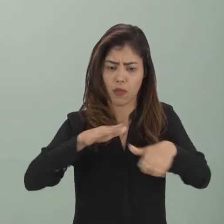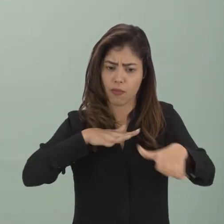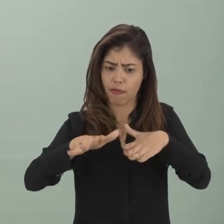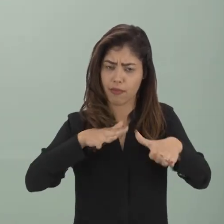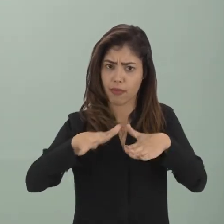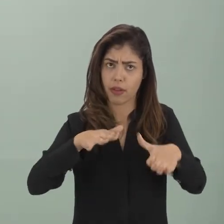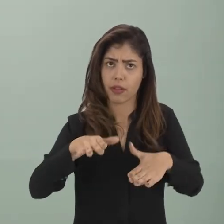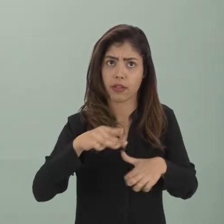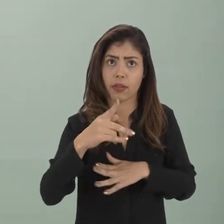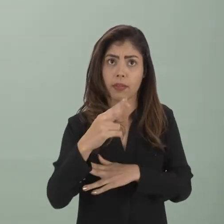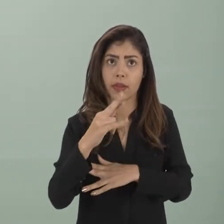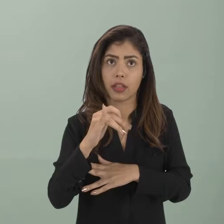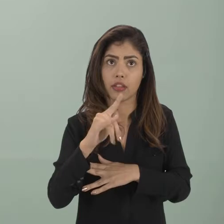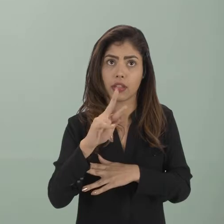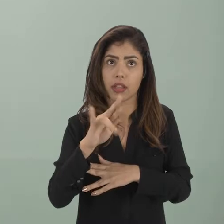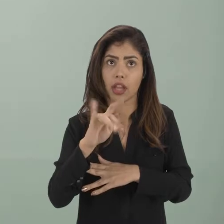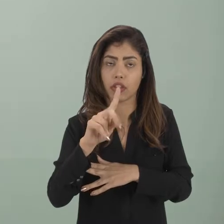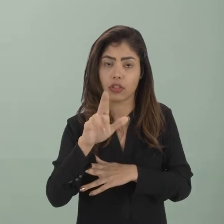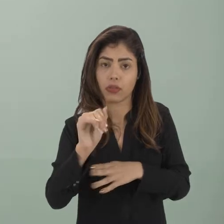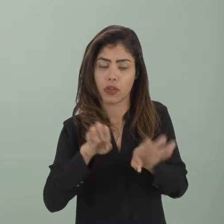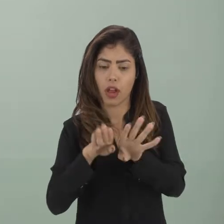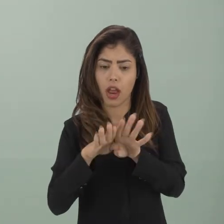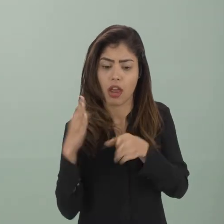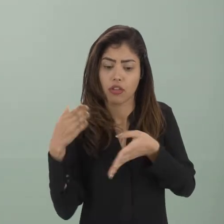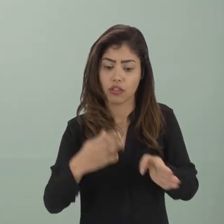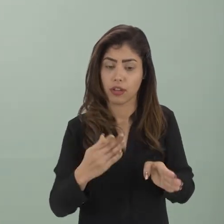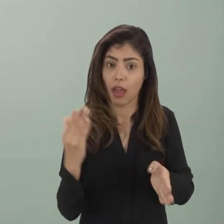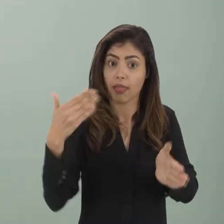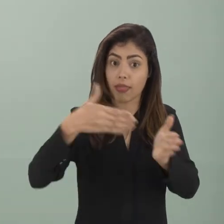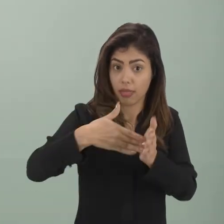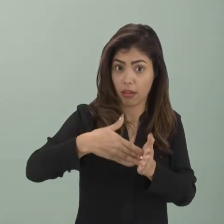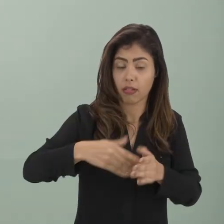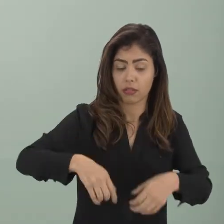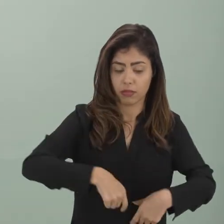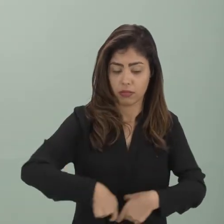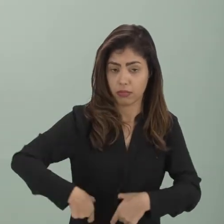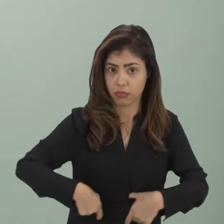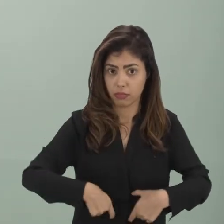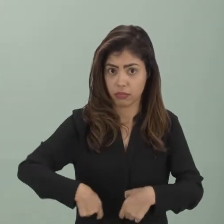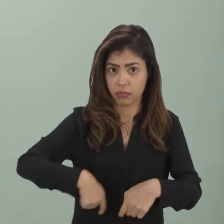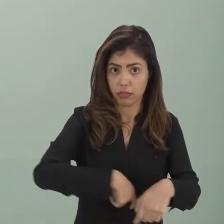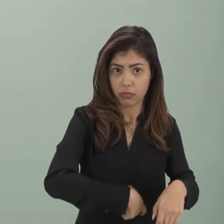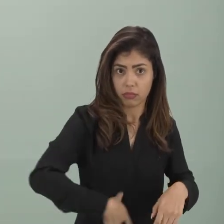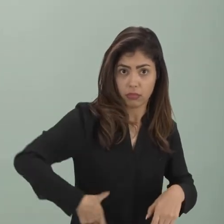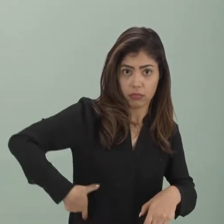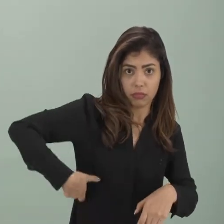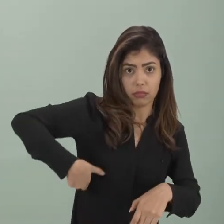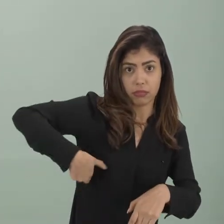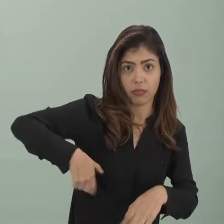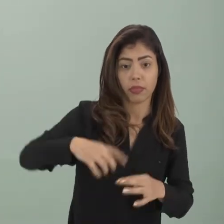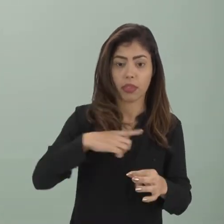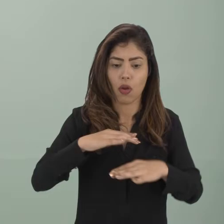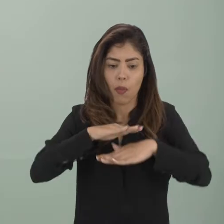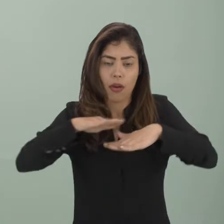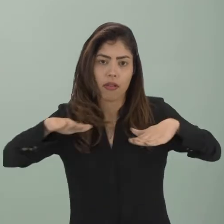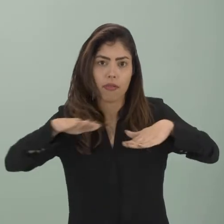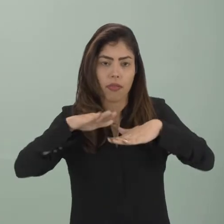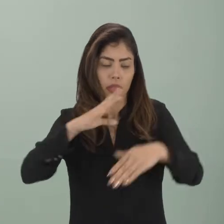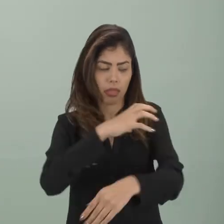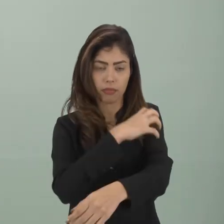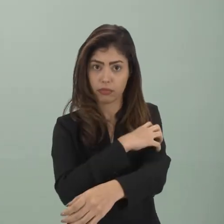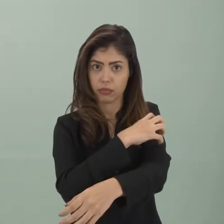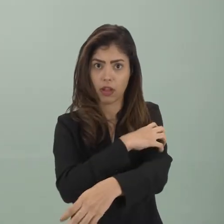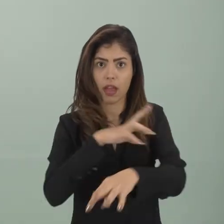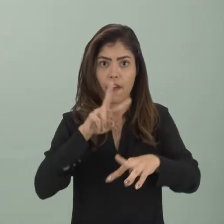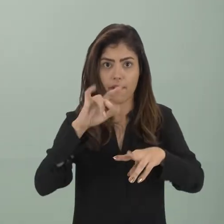movimentos peristálticos para que a comida chegue até o meu estômago. O próprio estômago também tem uma camada muscular, que vai